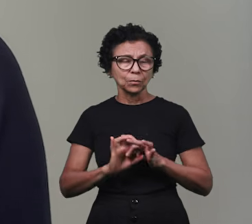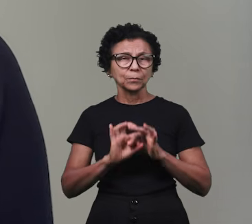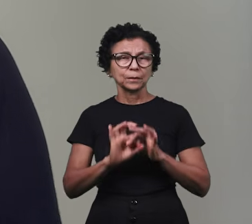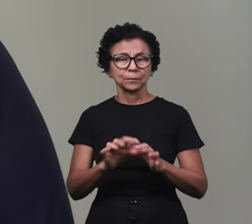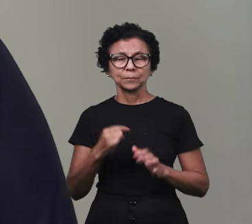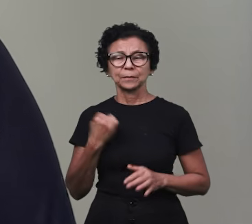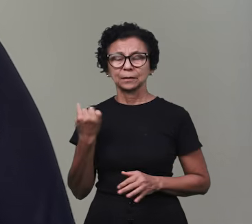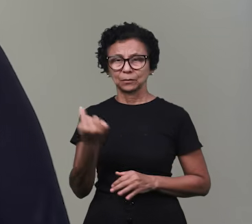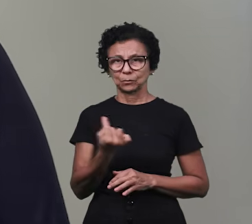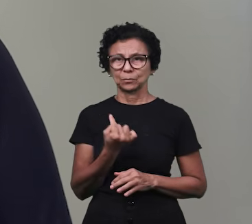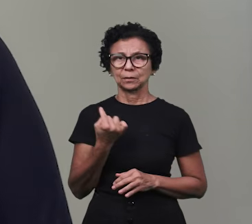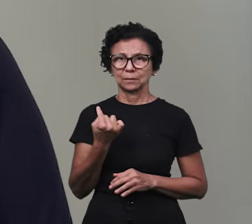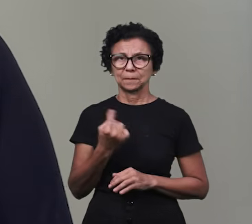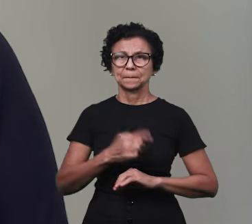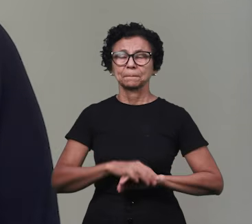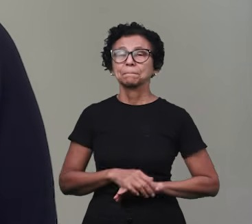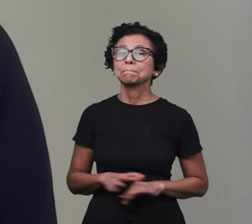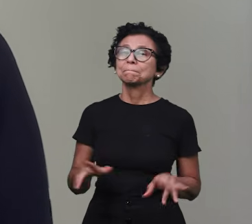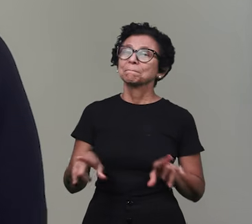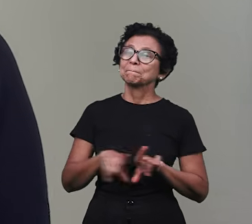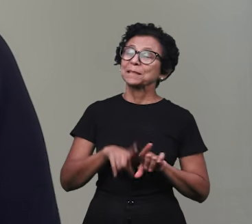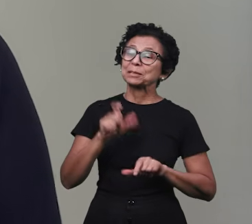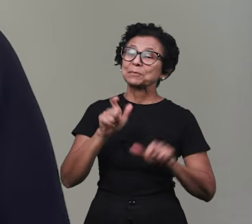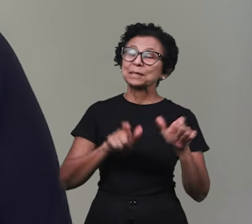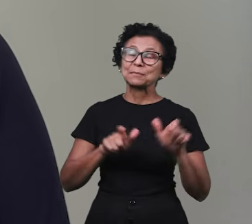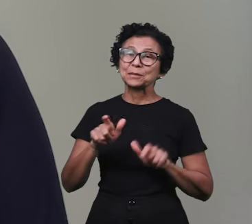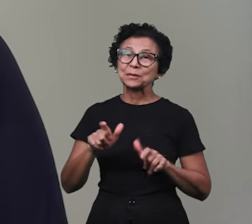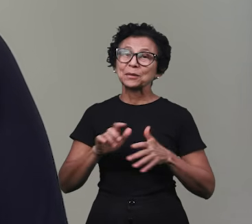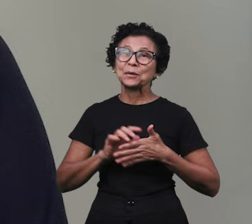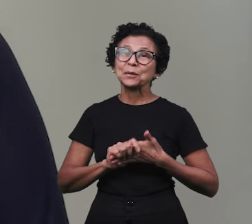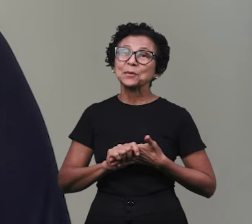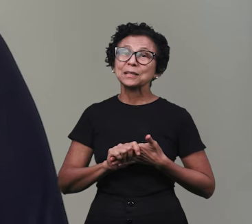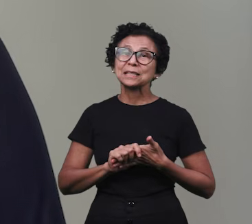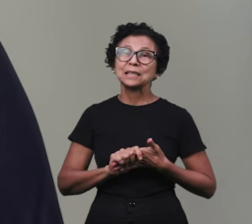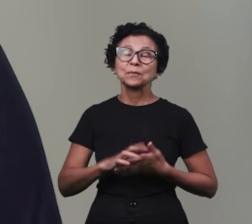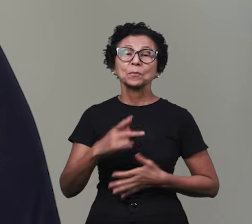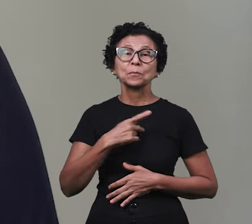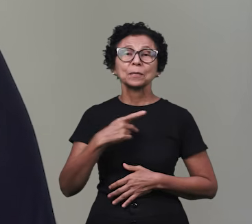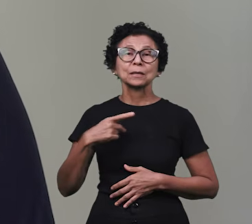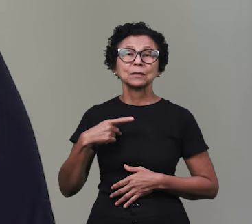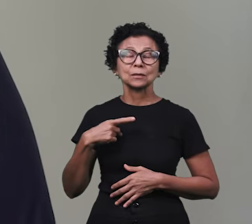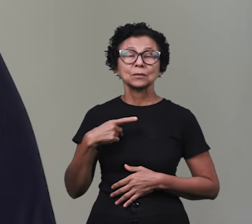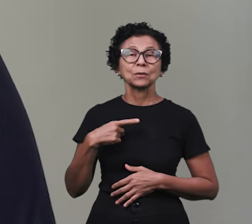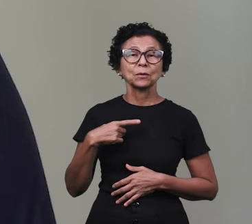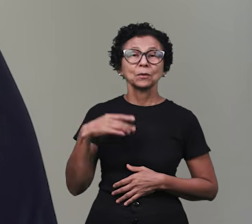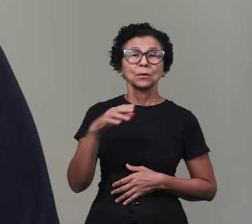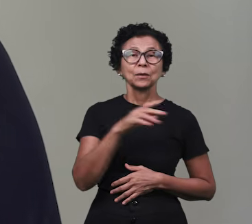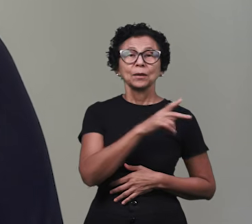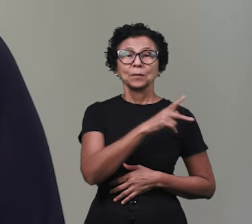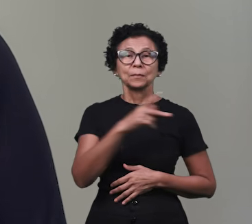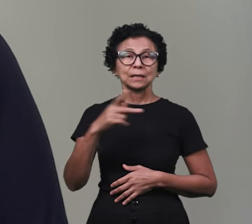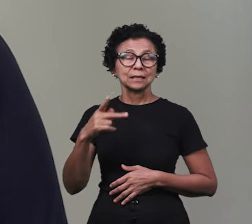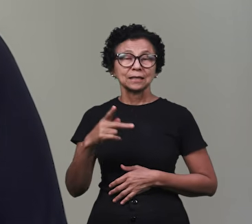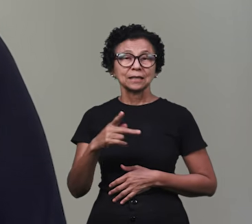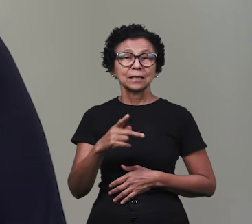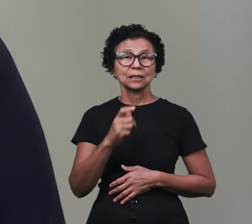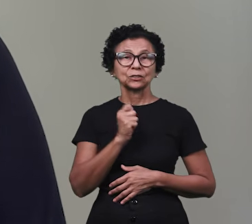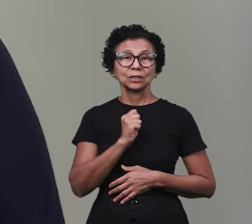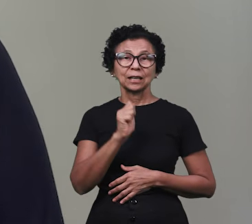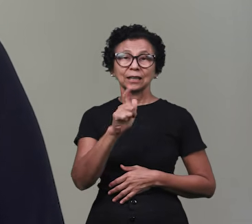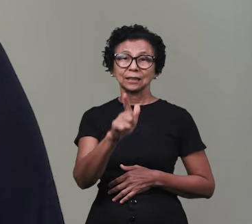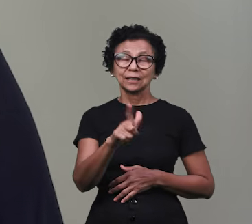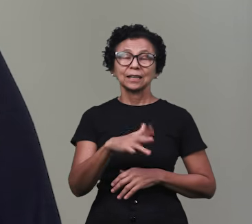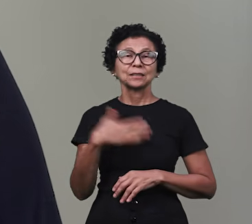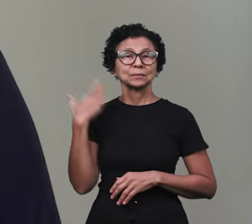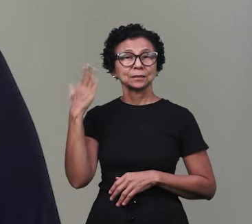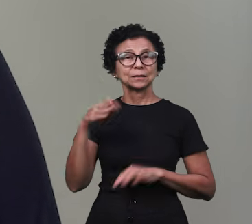gratidão e edificação para toda a igreja. Além disso, os irmãos receberam uma mensagem especial do pastor Alexandre Gueiros, presidente da Igreja Cristã